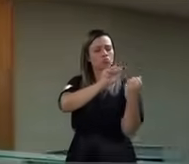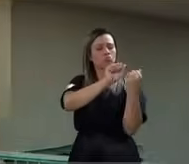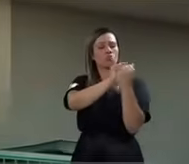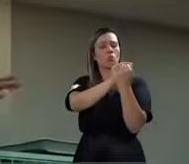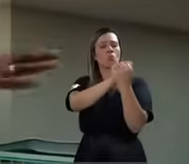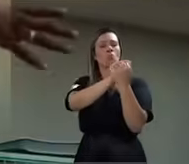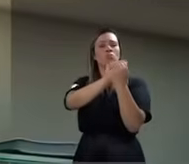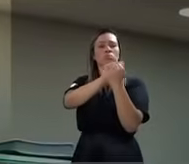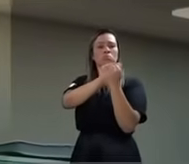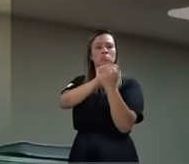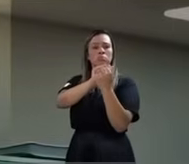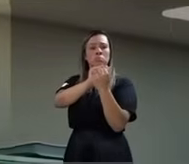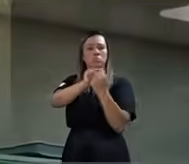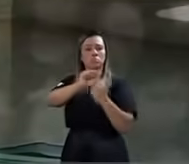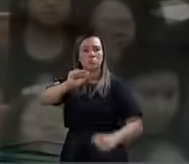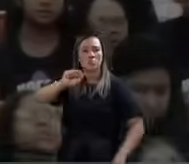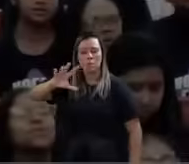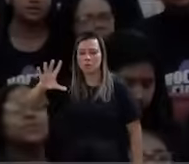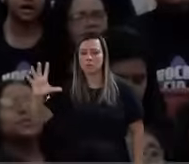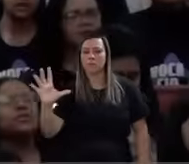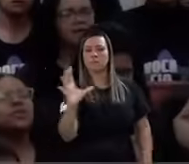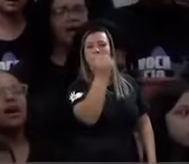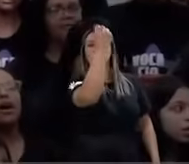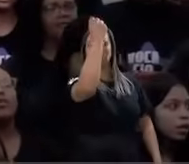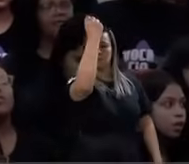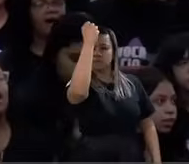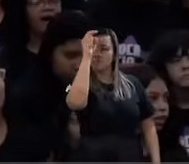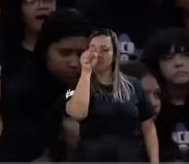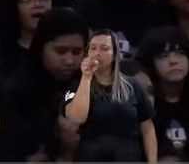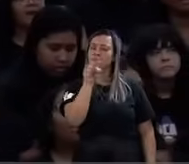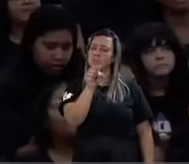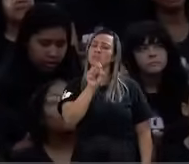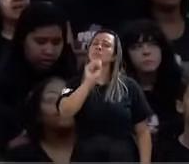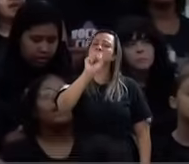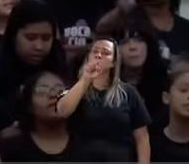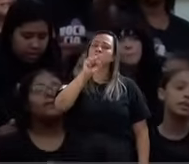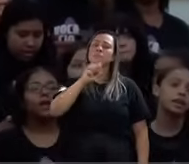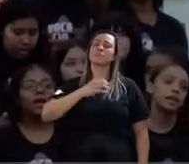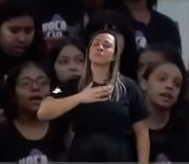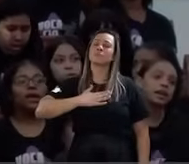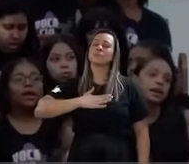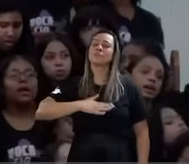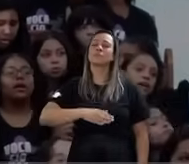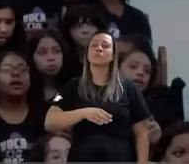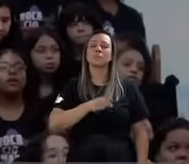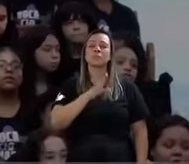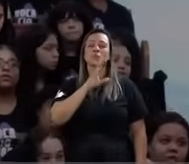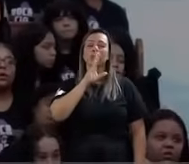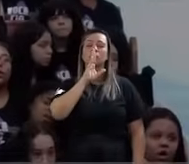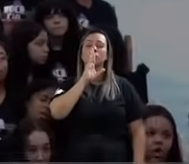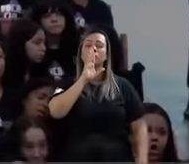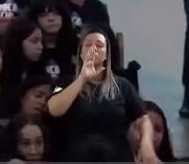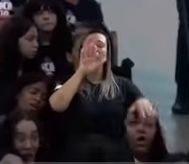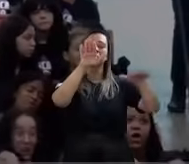convosco estou, todo arrepiado, irmão, para vos salvar. Se